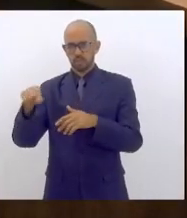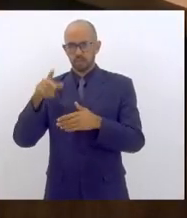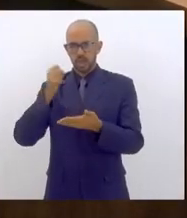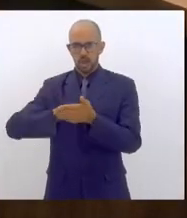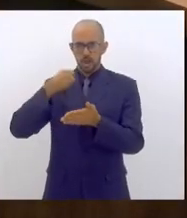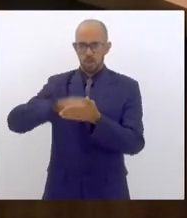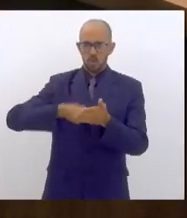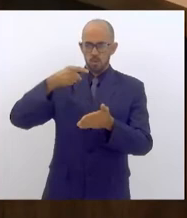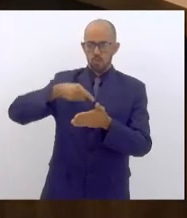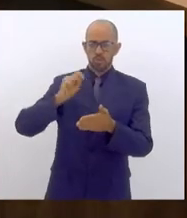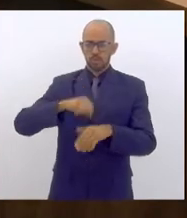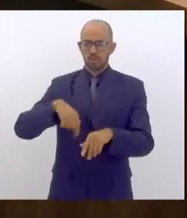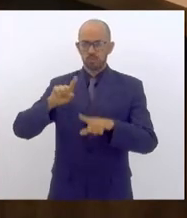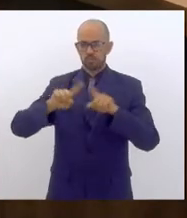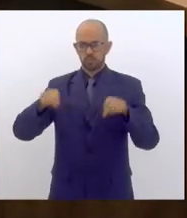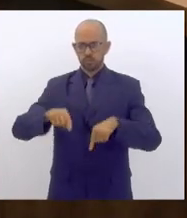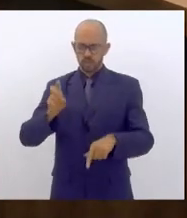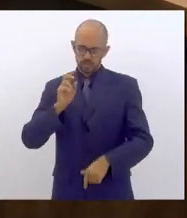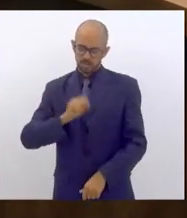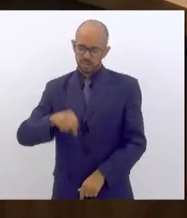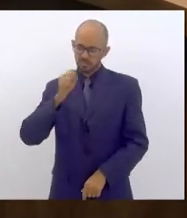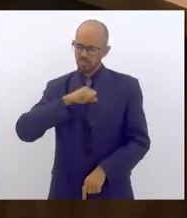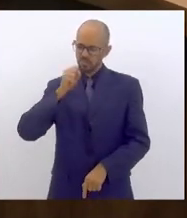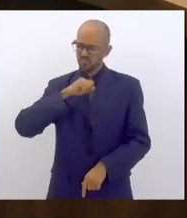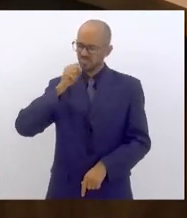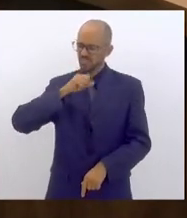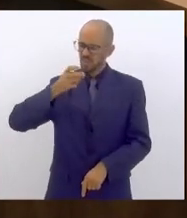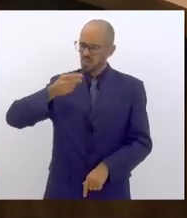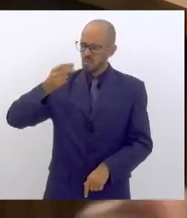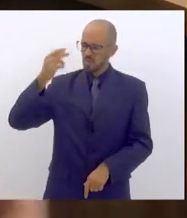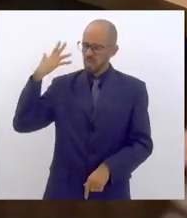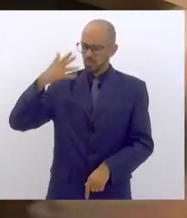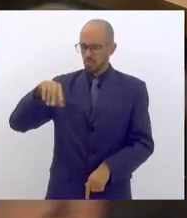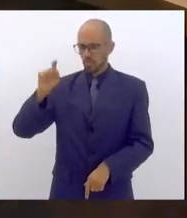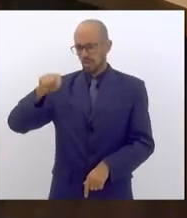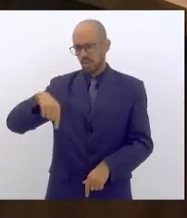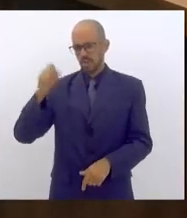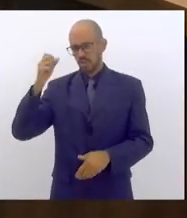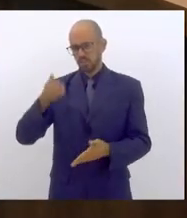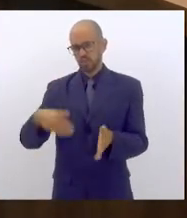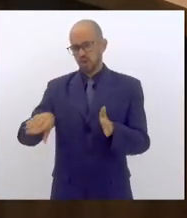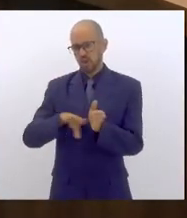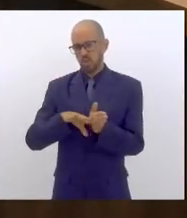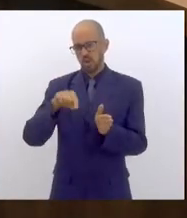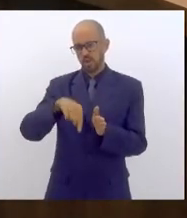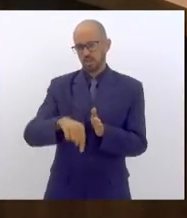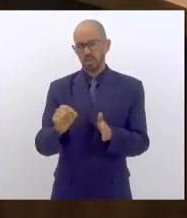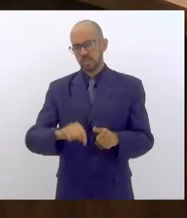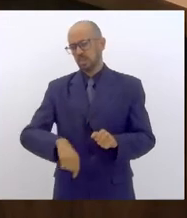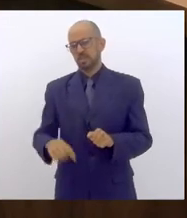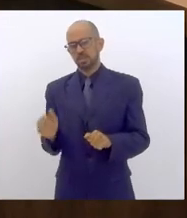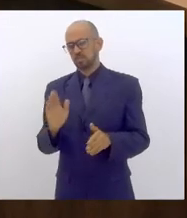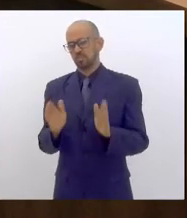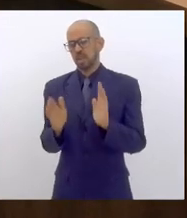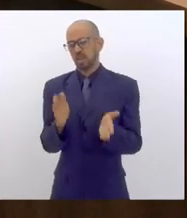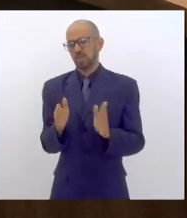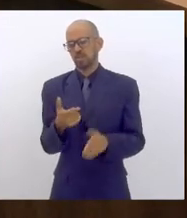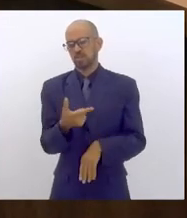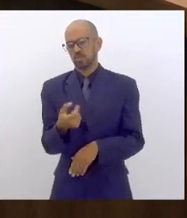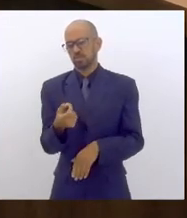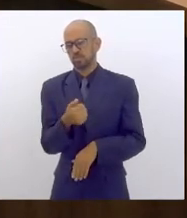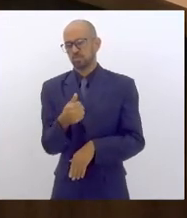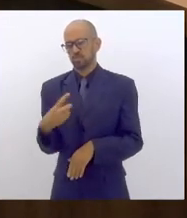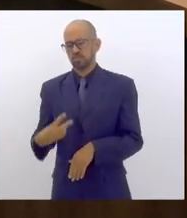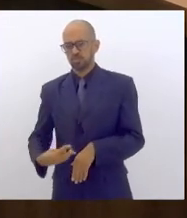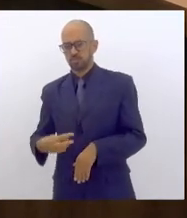dos sedaianos é antiga. A luta dos sedaianos chegou nessa casa ainda entre o período de 2015